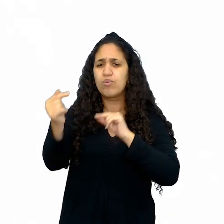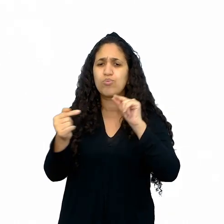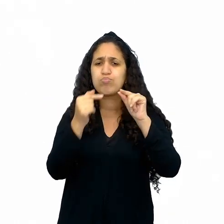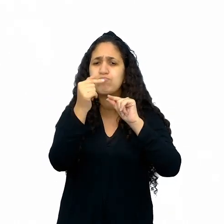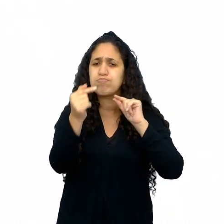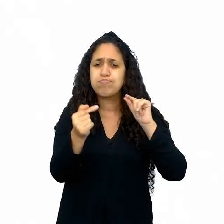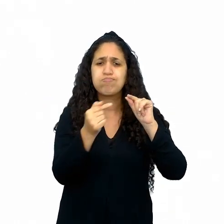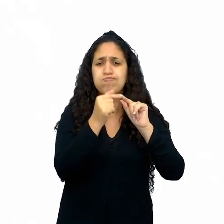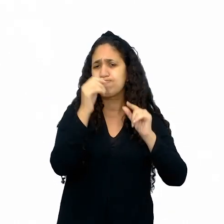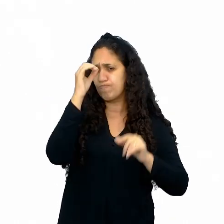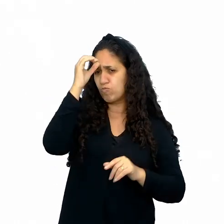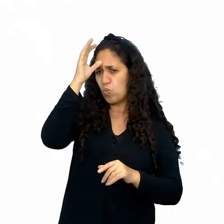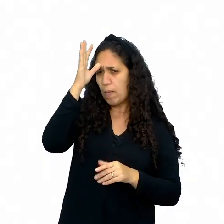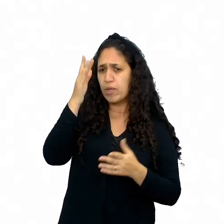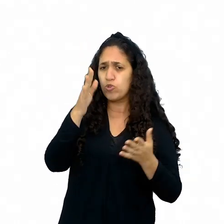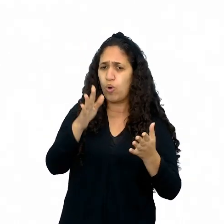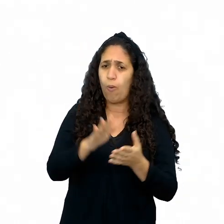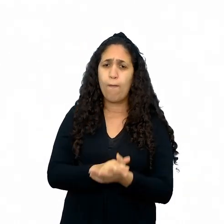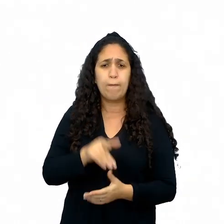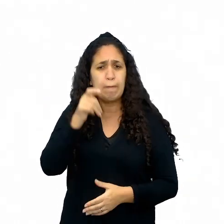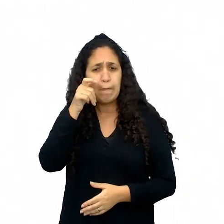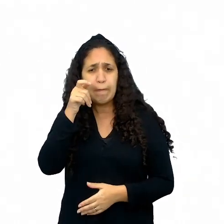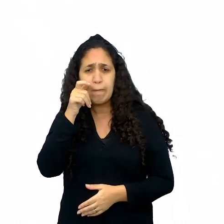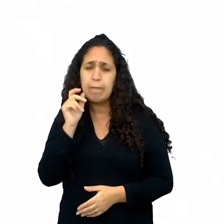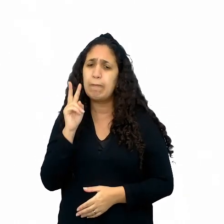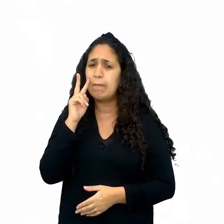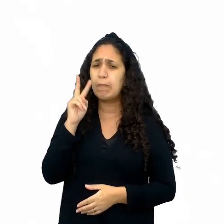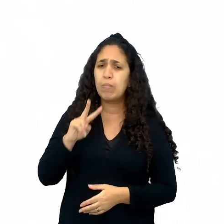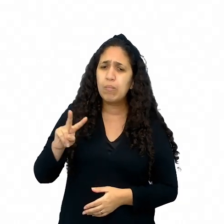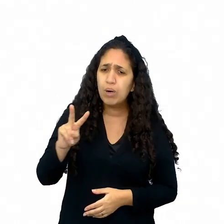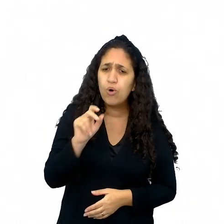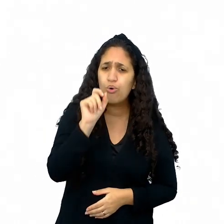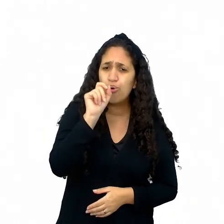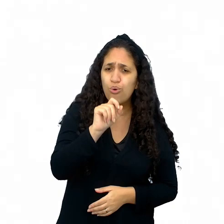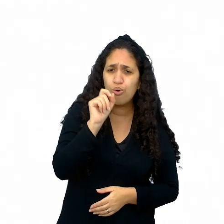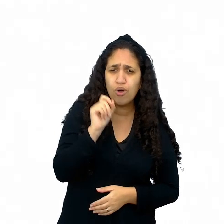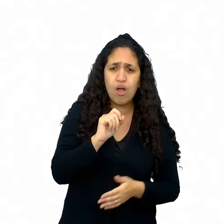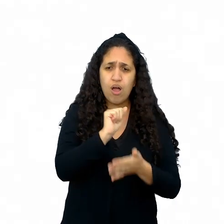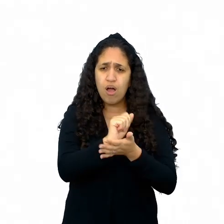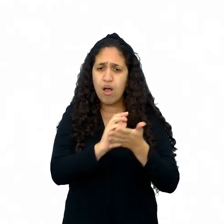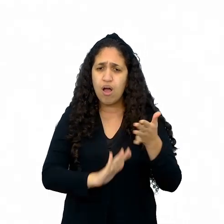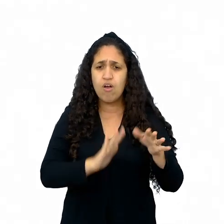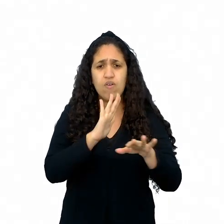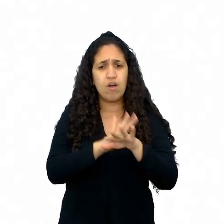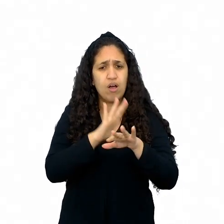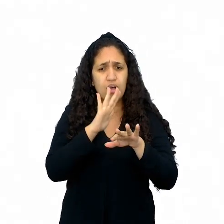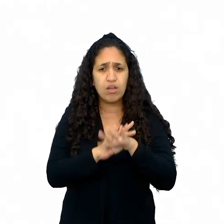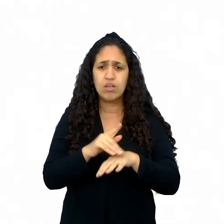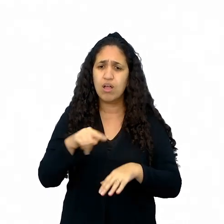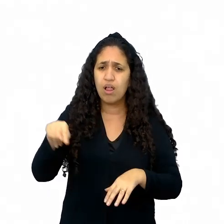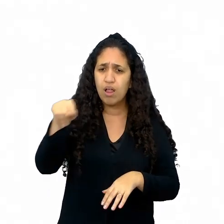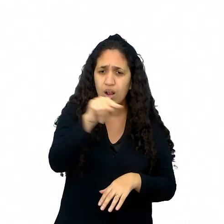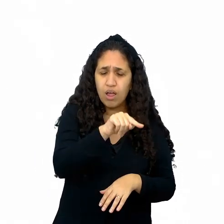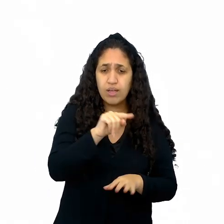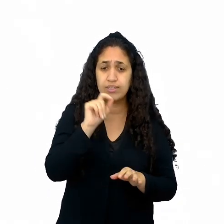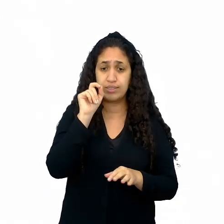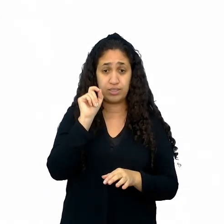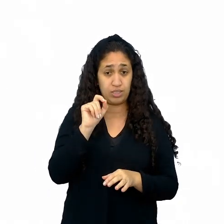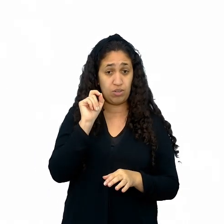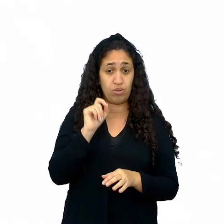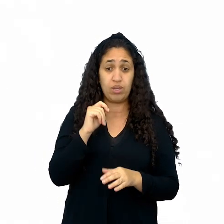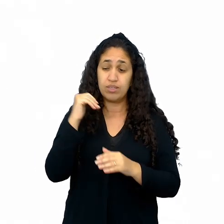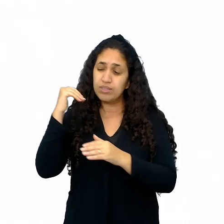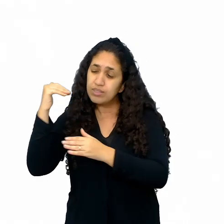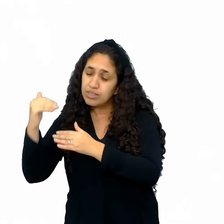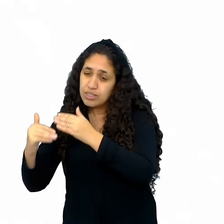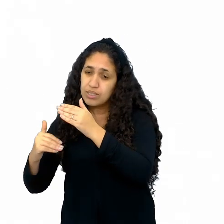conhecimento. Interessante observar que a aplicação das atividades, né, elas estão centradas, então, nesses